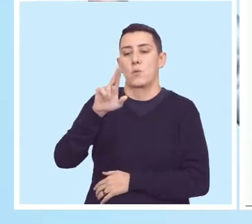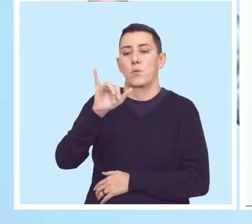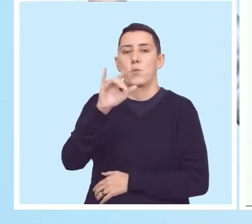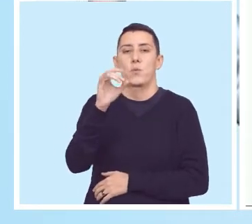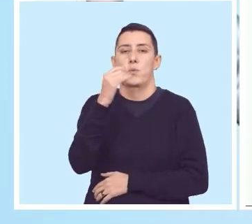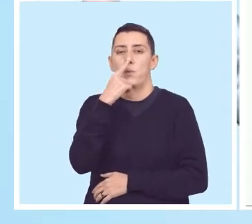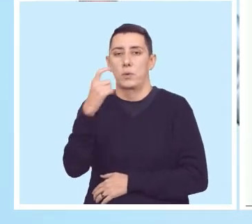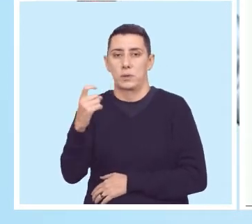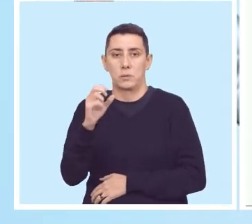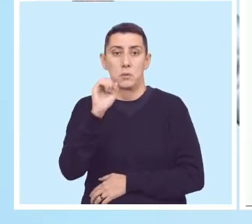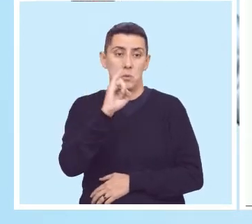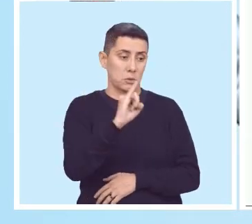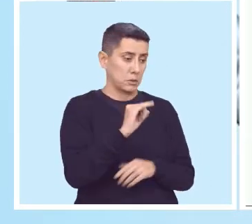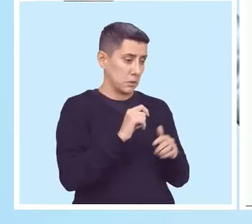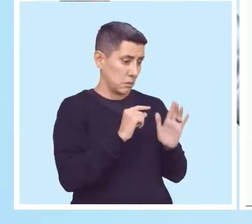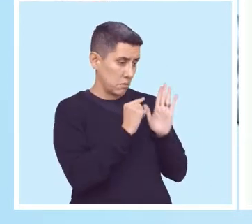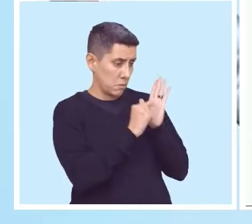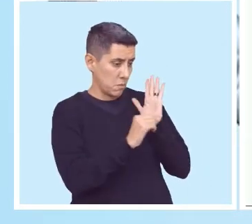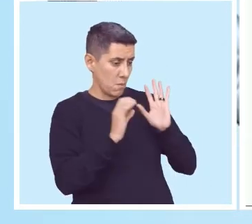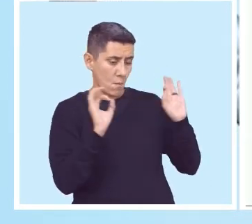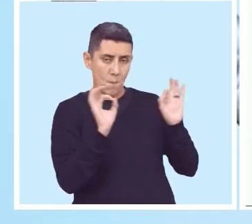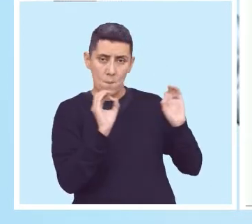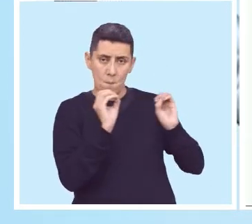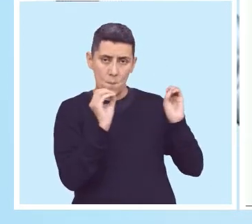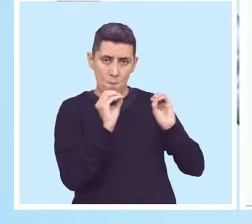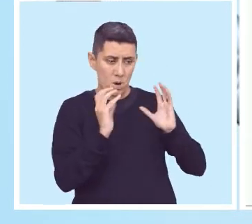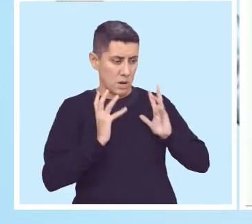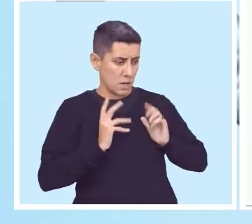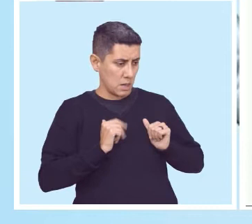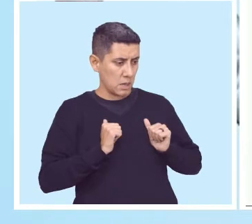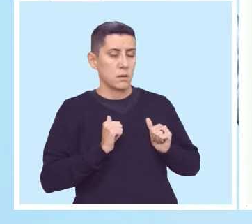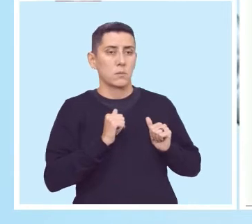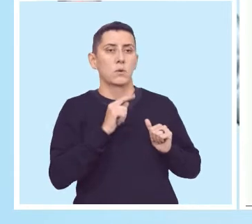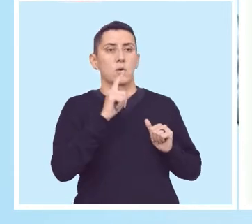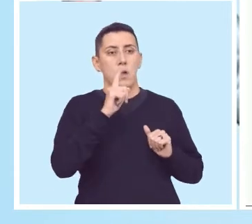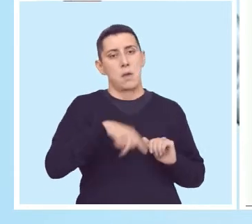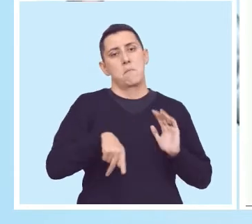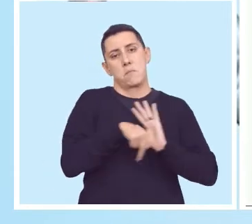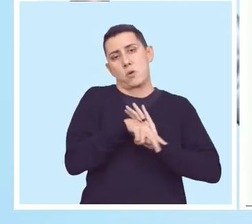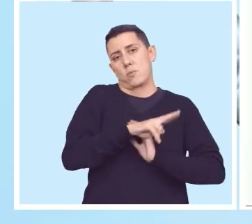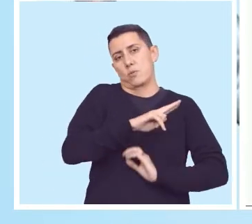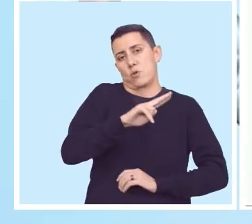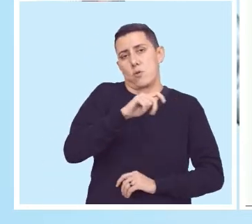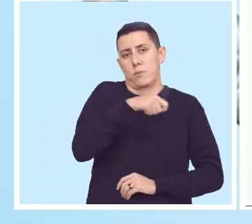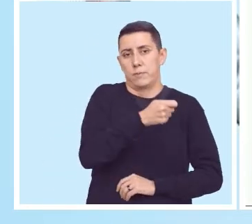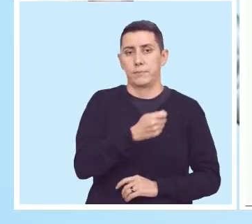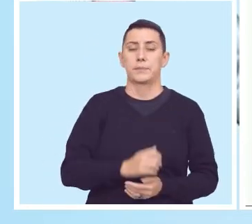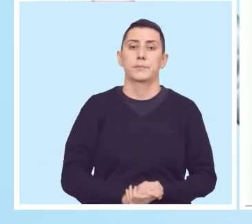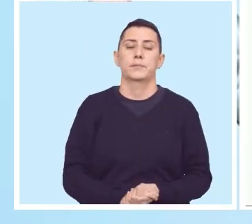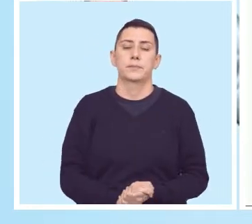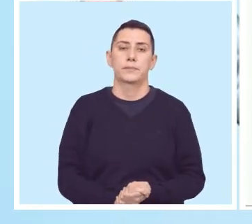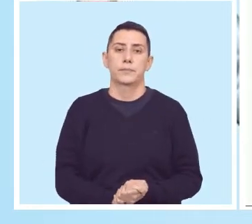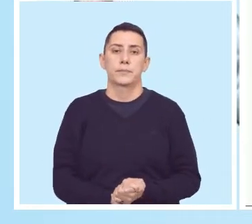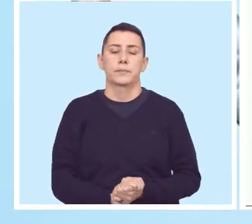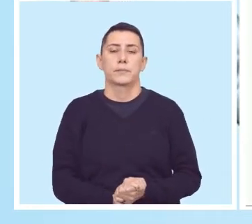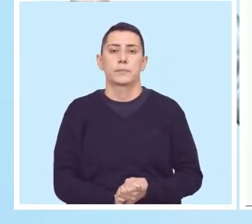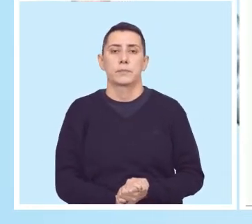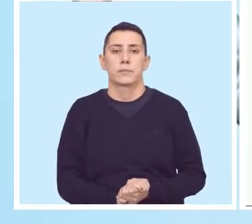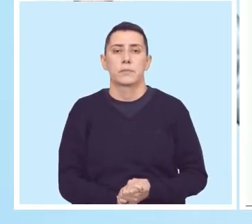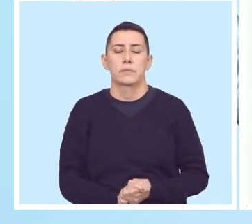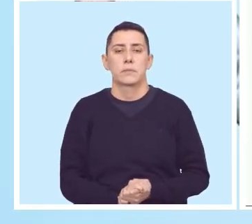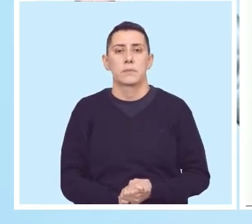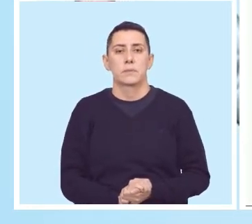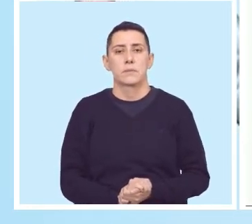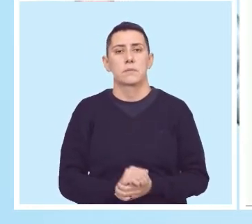ele é rotulado como sendo um recorte pertencente à categoria limpo. O processo de construção